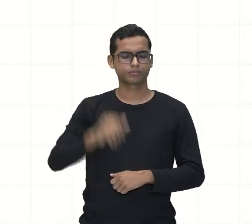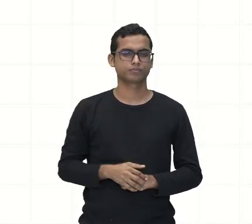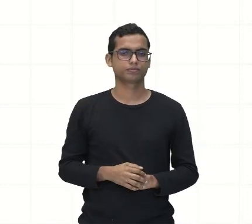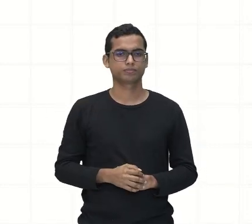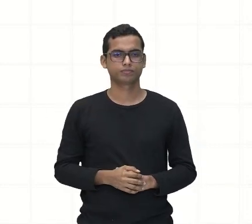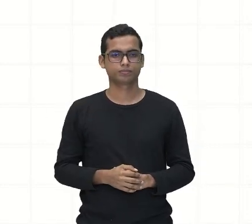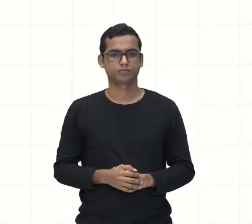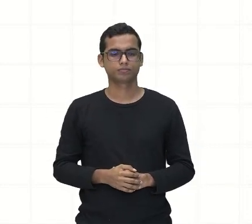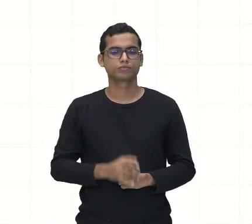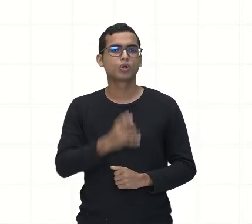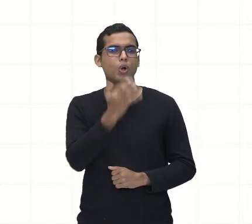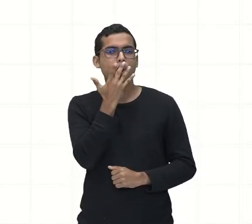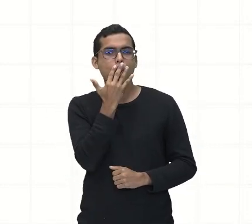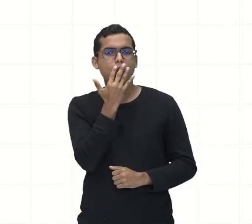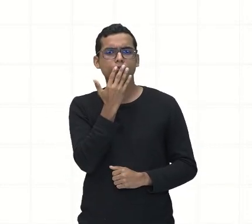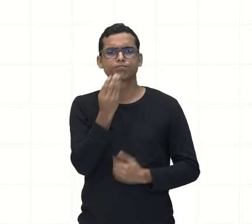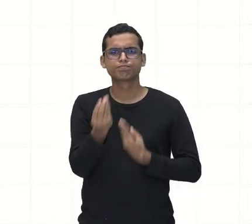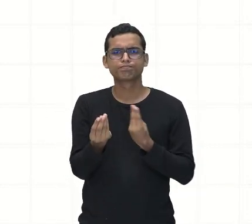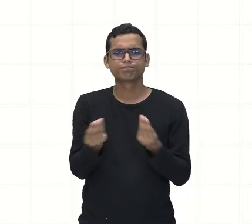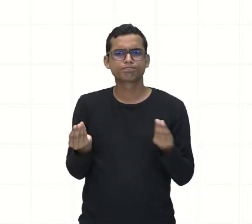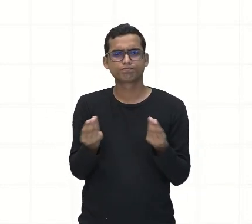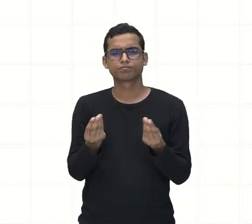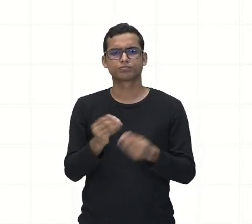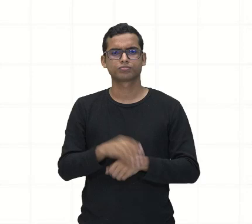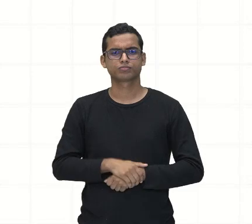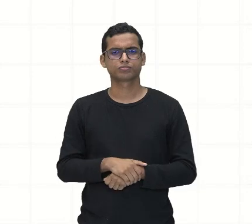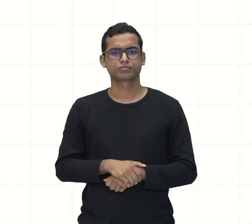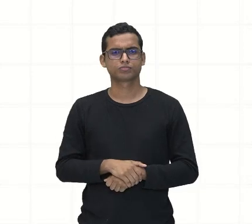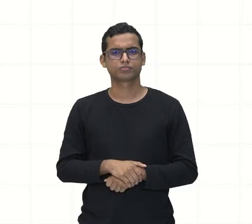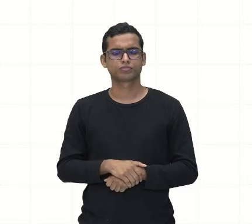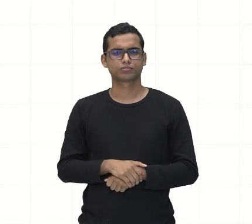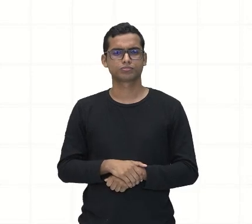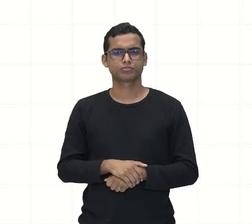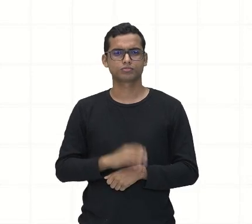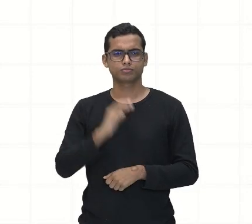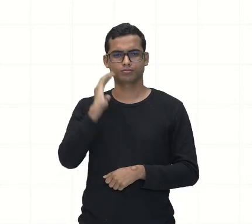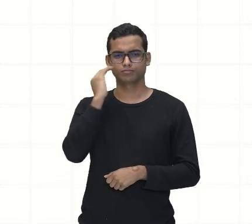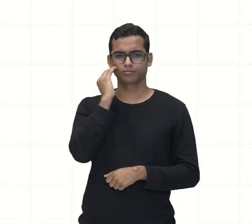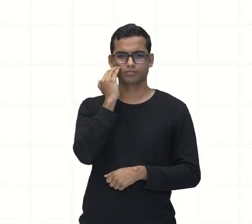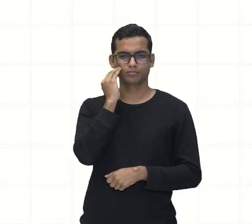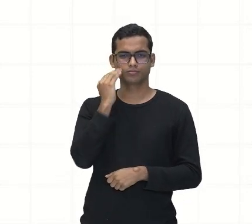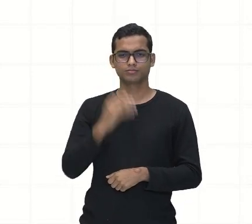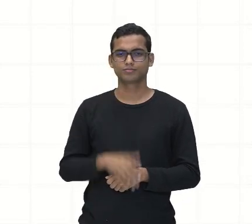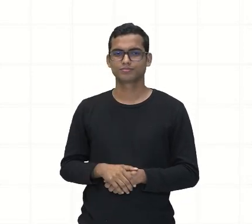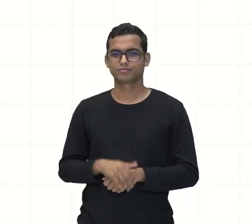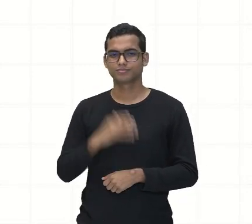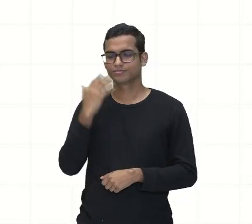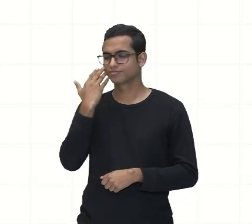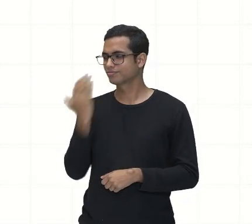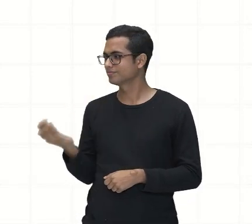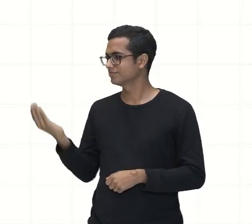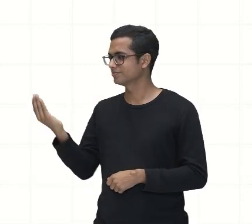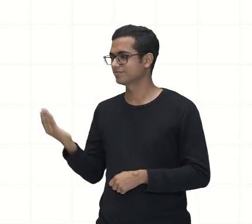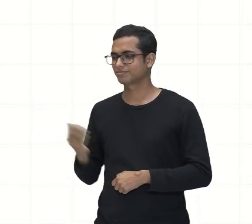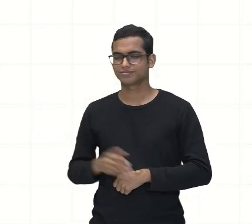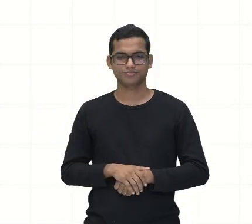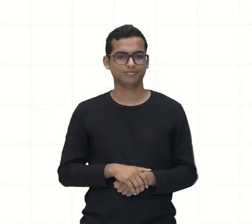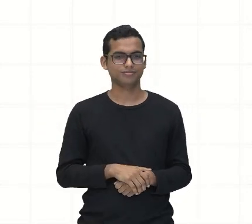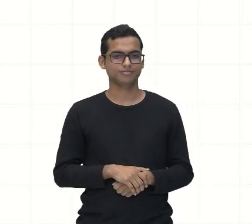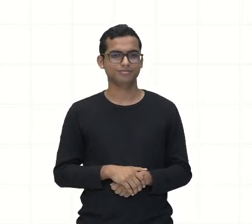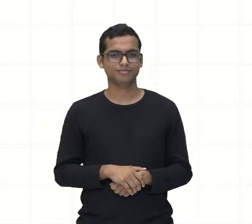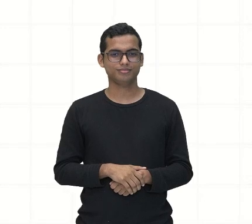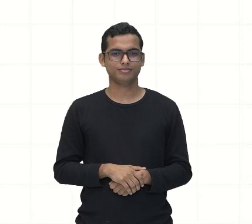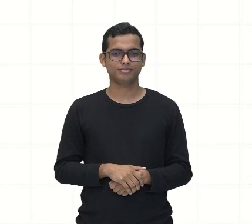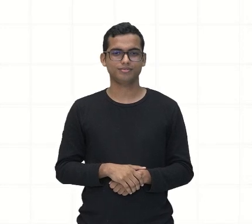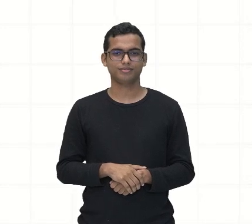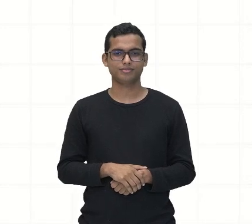a cor dele é uma cor assim mais rosada, salmão. Então ela vai estar aqui, ó, né, entre 4